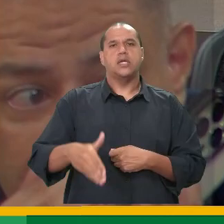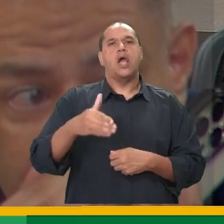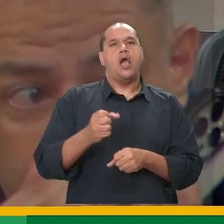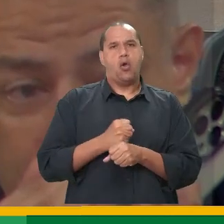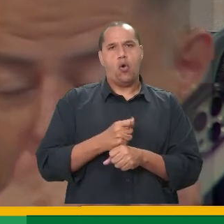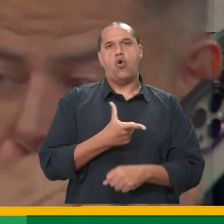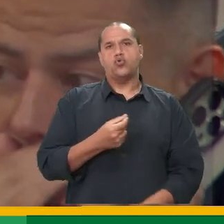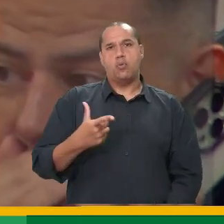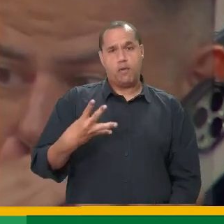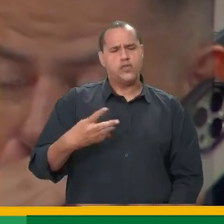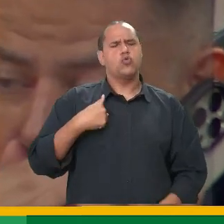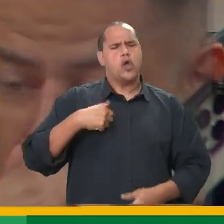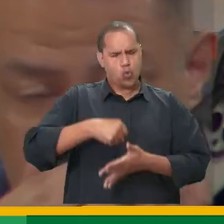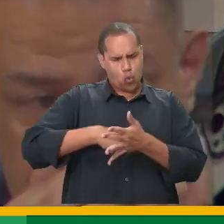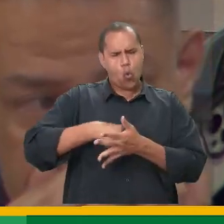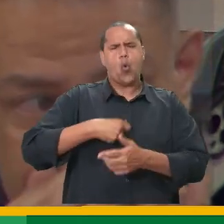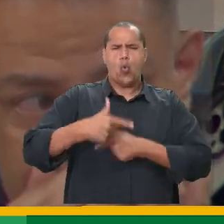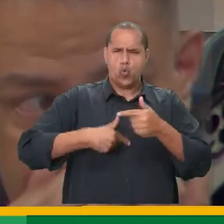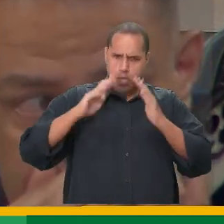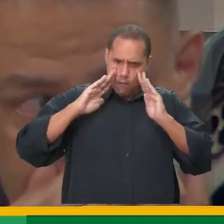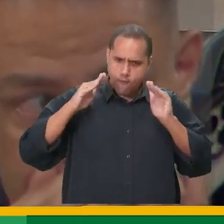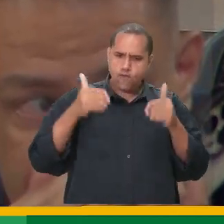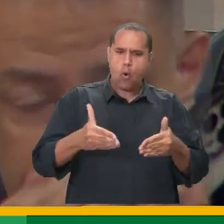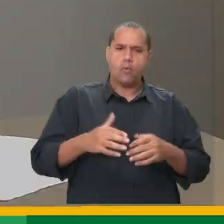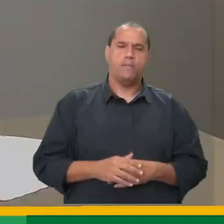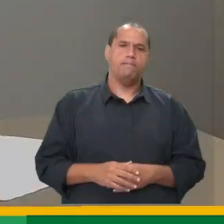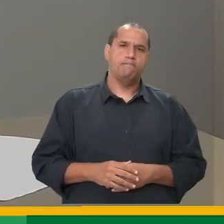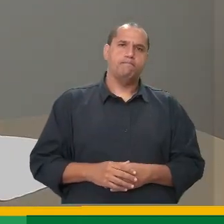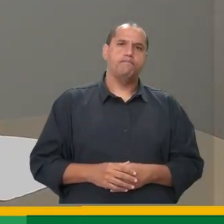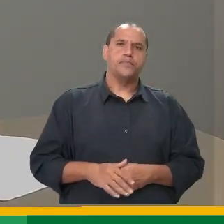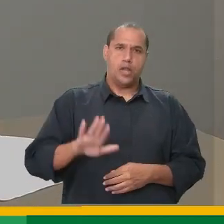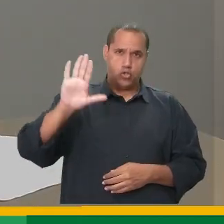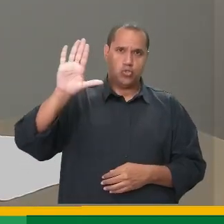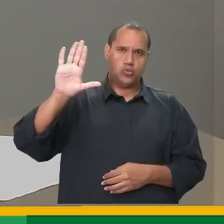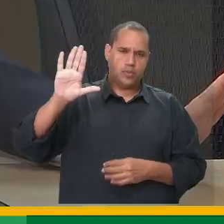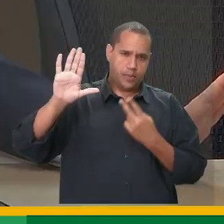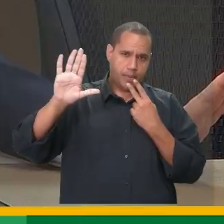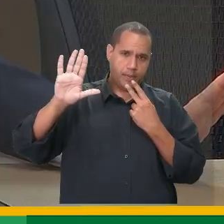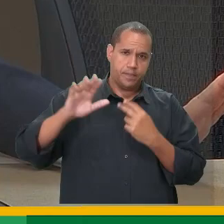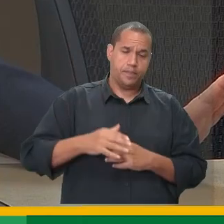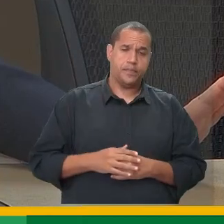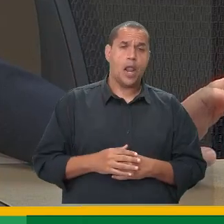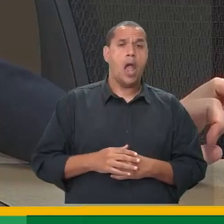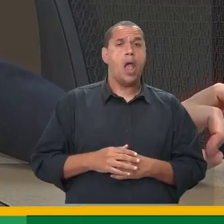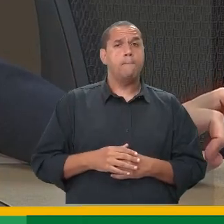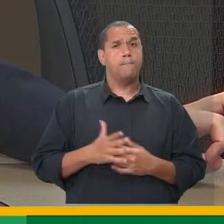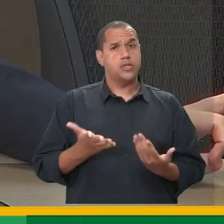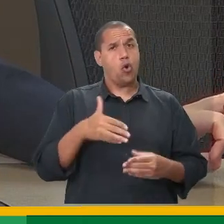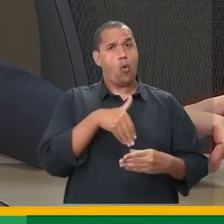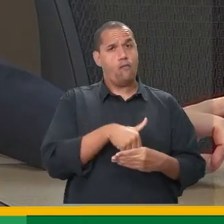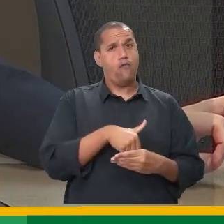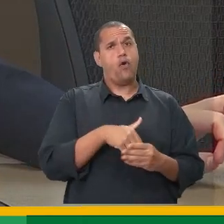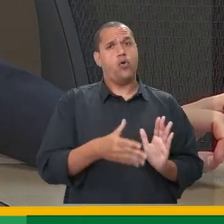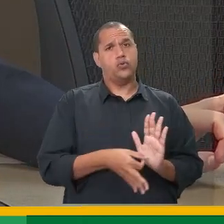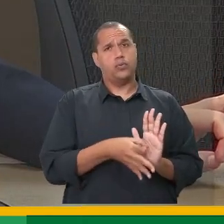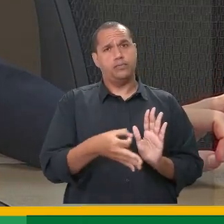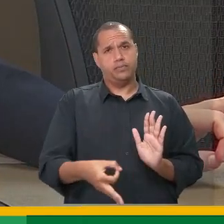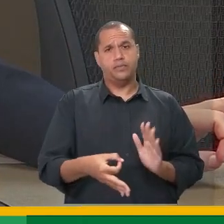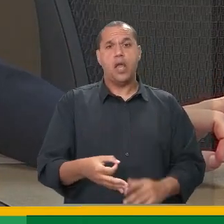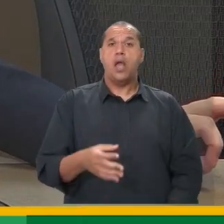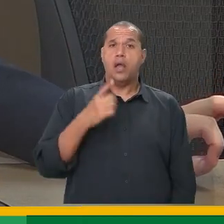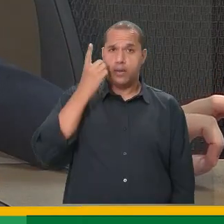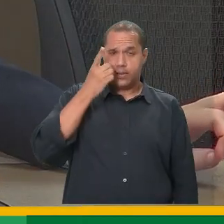tô trabalhando nessa linha eh questão de ordem Presidente só calma nós estamos encaminhamento de voto aqui para encaminhar voto